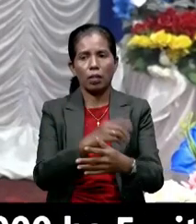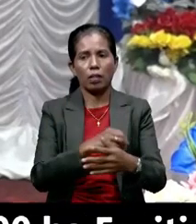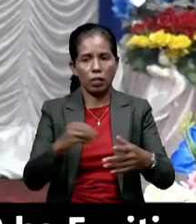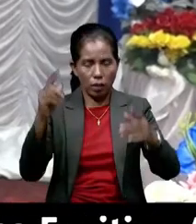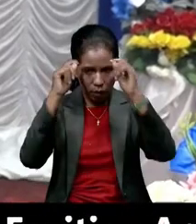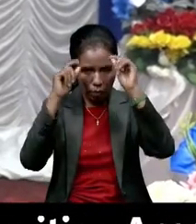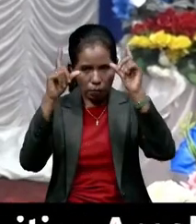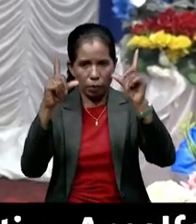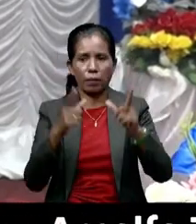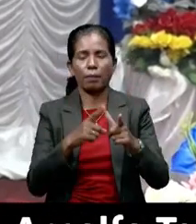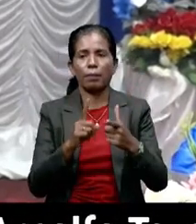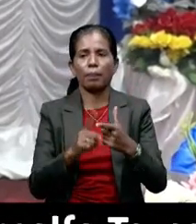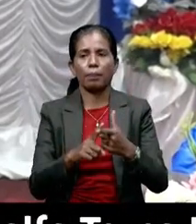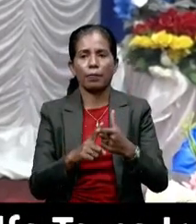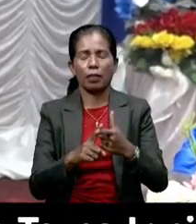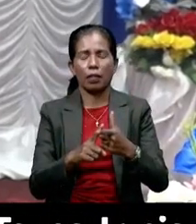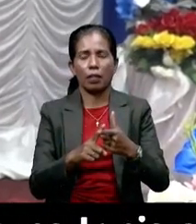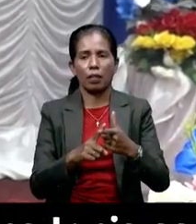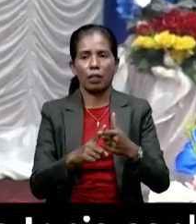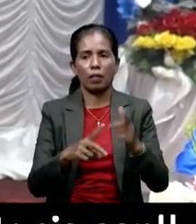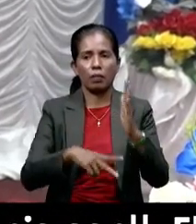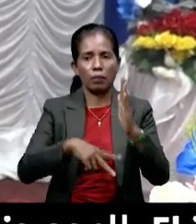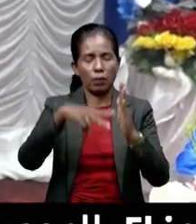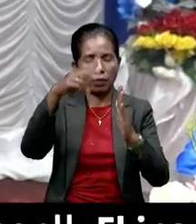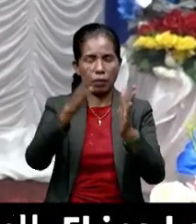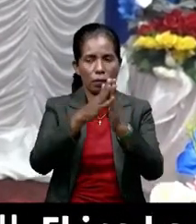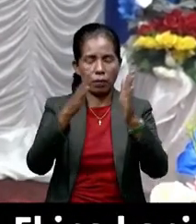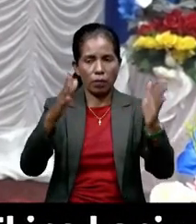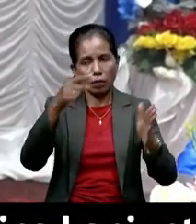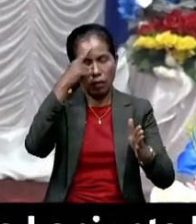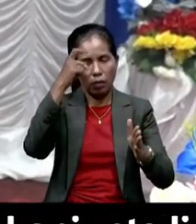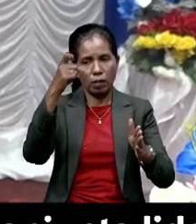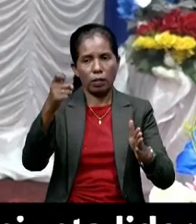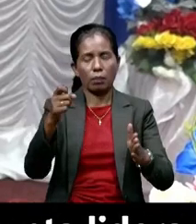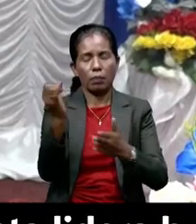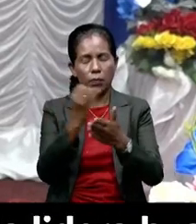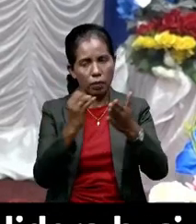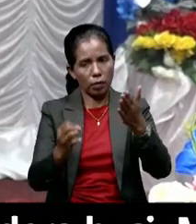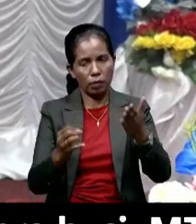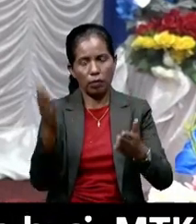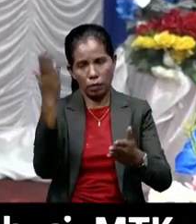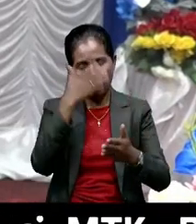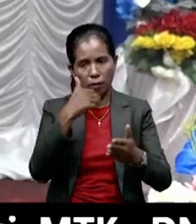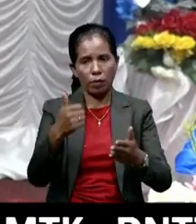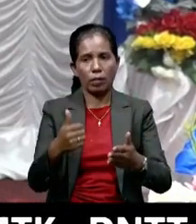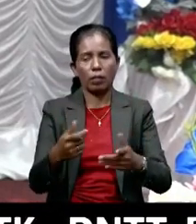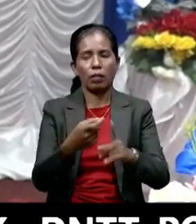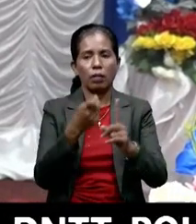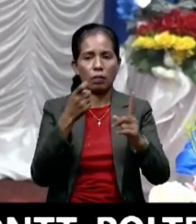Timor. Tais ida que ne valor ne bot, tamba i pintura, boa ser ne outro capaz, né, boa tira que mai